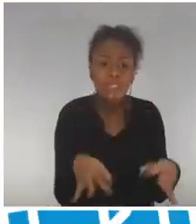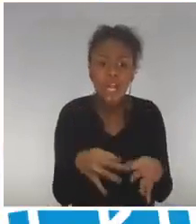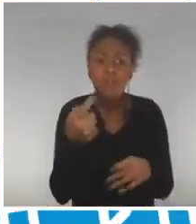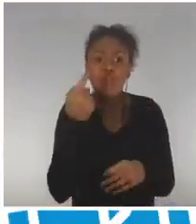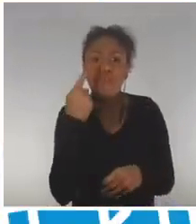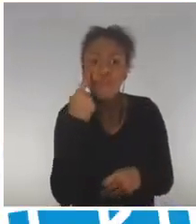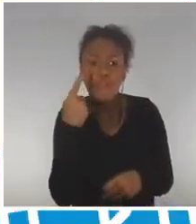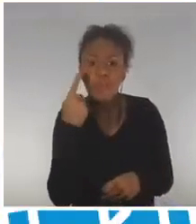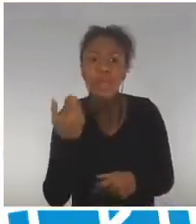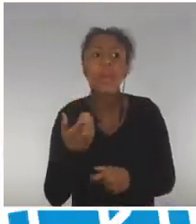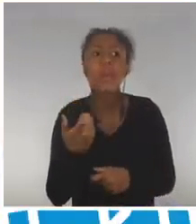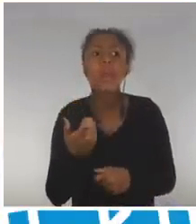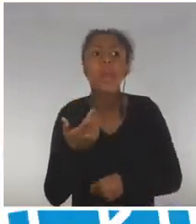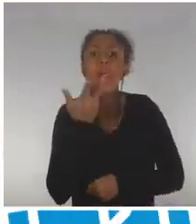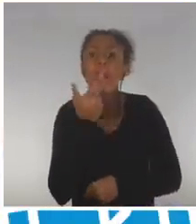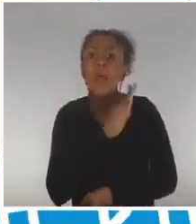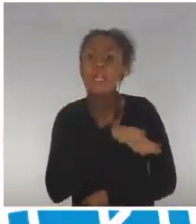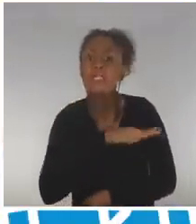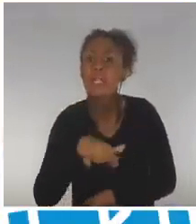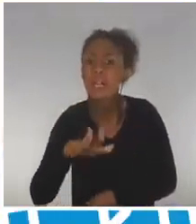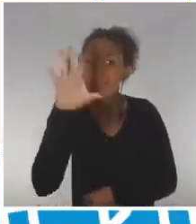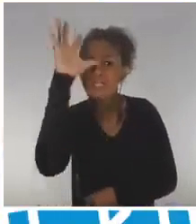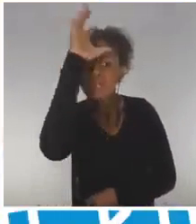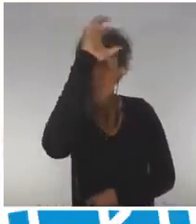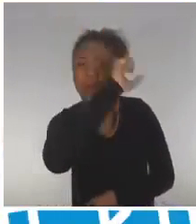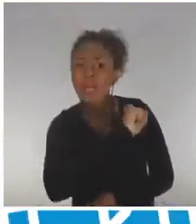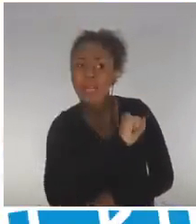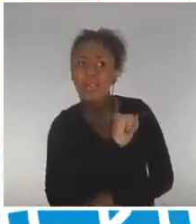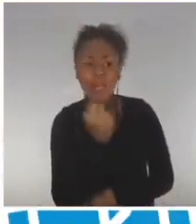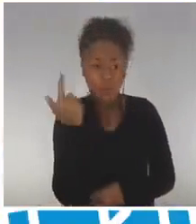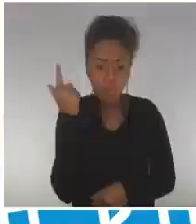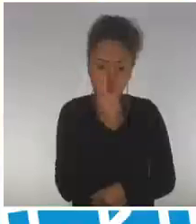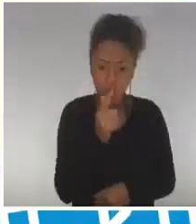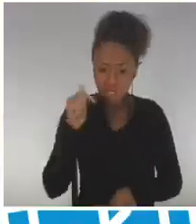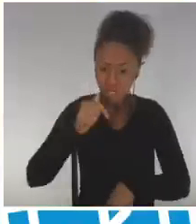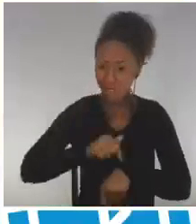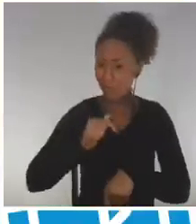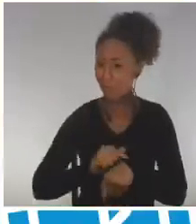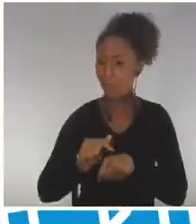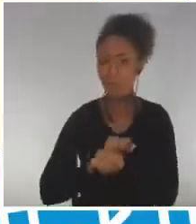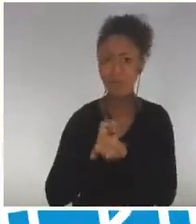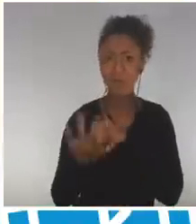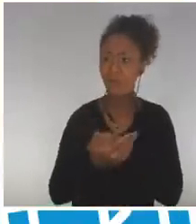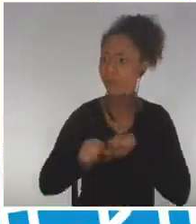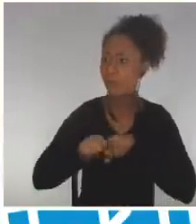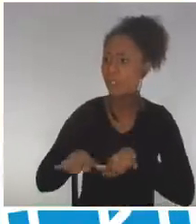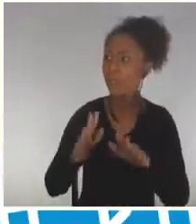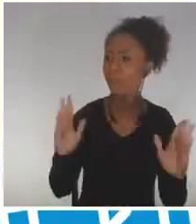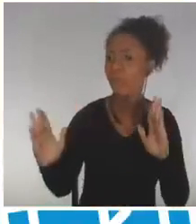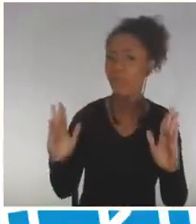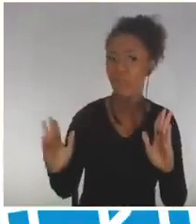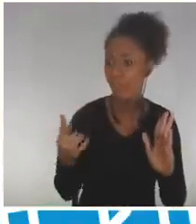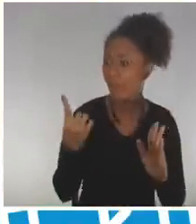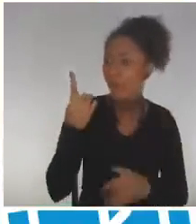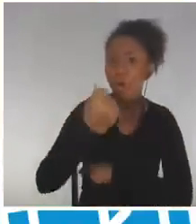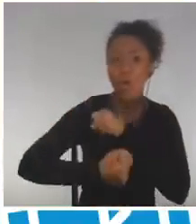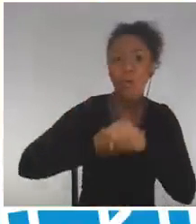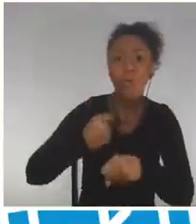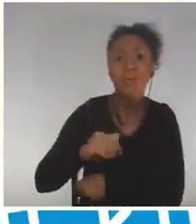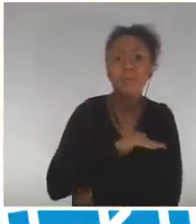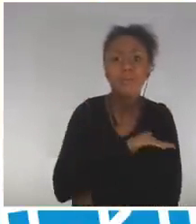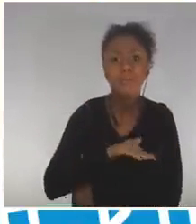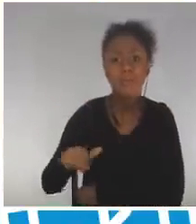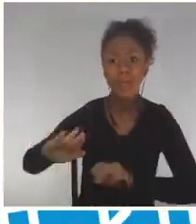do que as crianças e as escolas conseguiram fazer nessa pandemia. Quer dizer, 1 ano e meio sem escola,